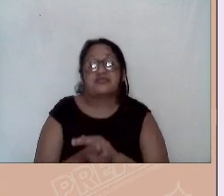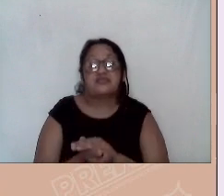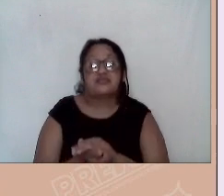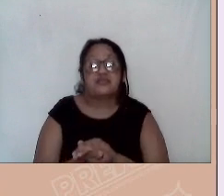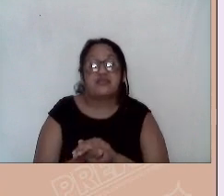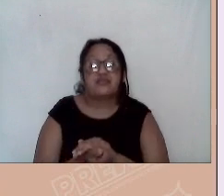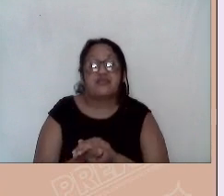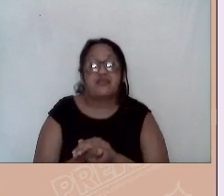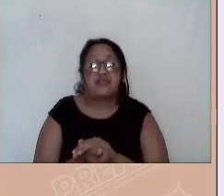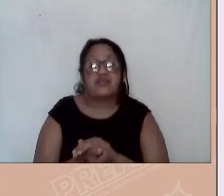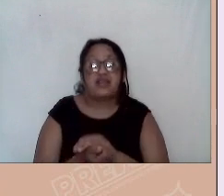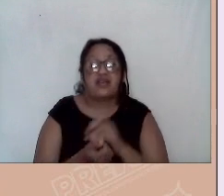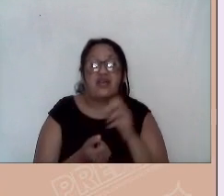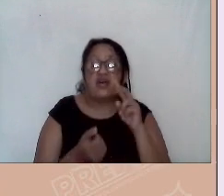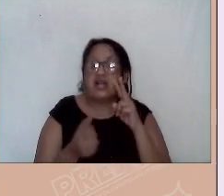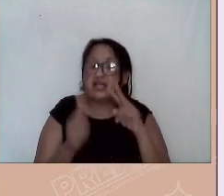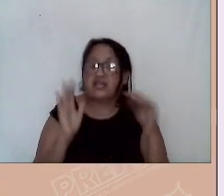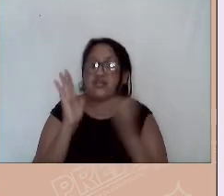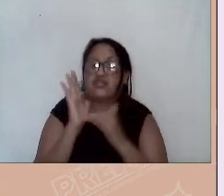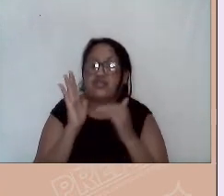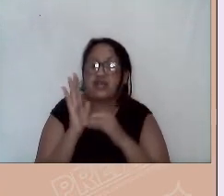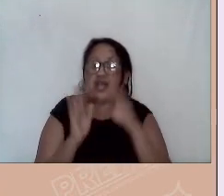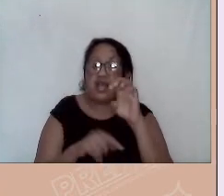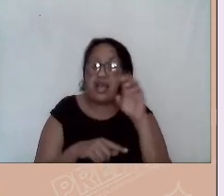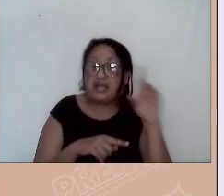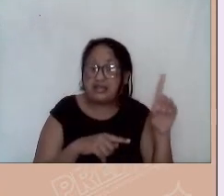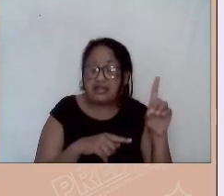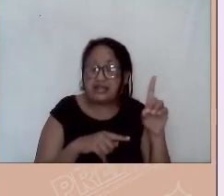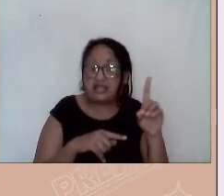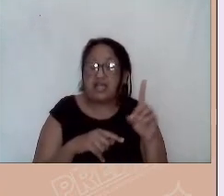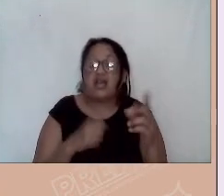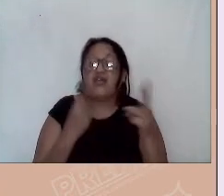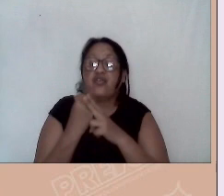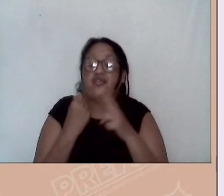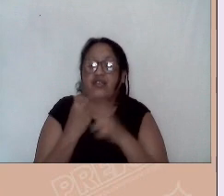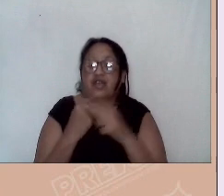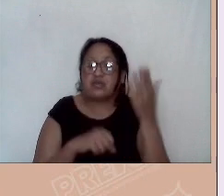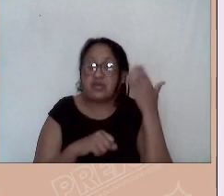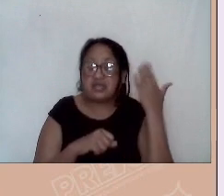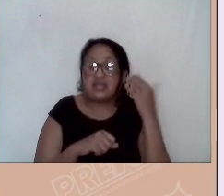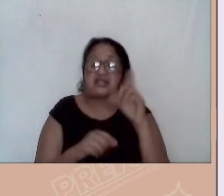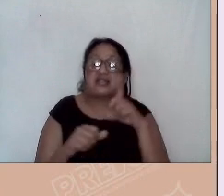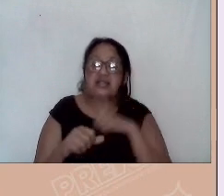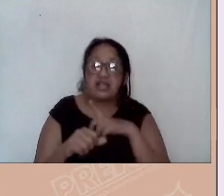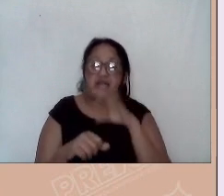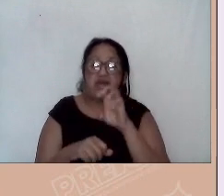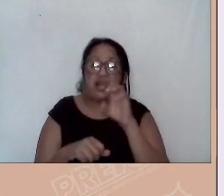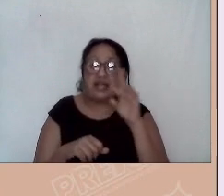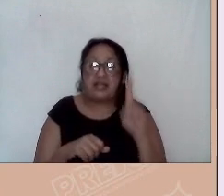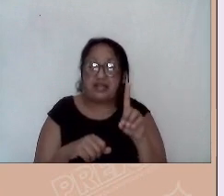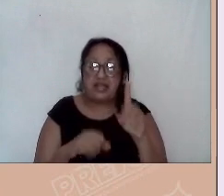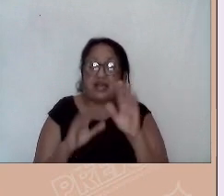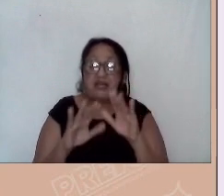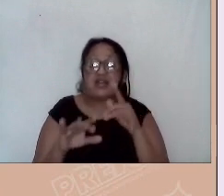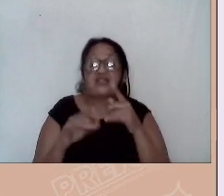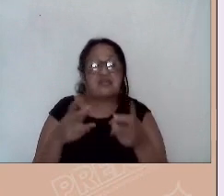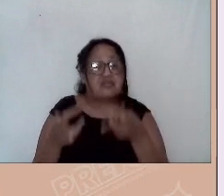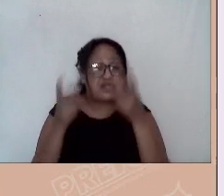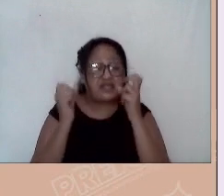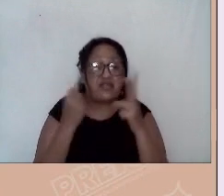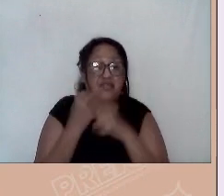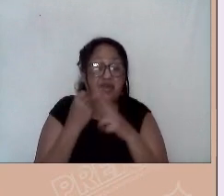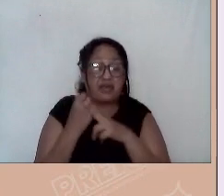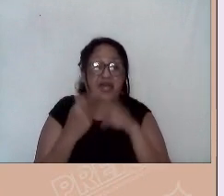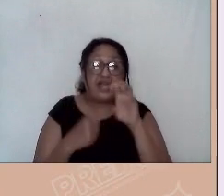fixated olha a terminação em ed lembra que os verbos no passado tem essa terminação em ed então quando você identificar um verbo que tem essa terminação